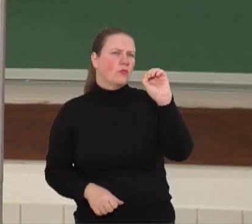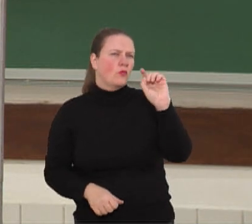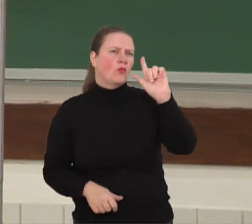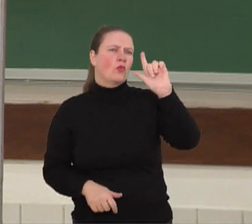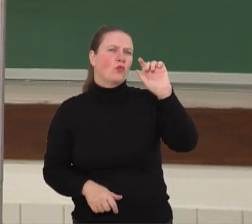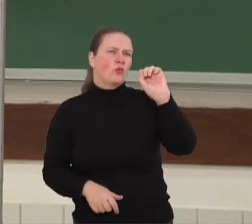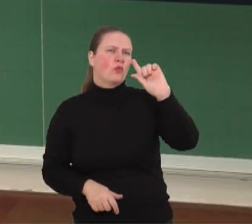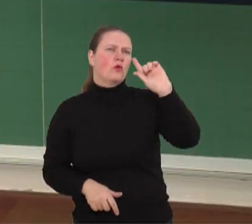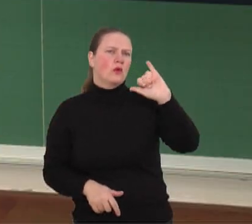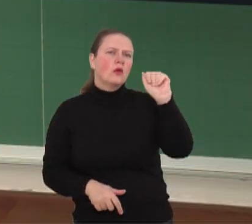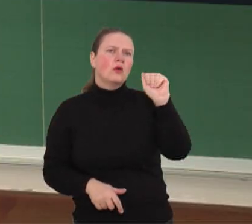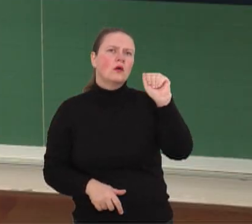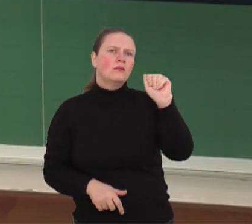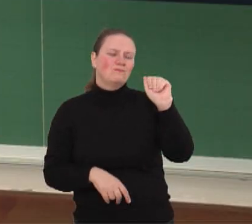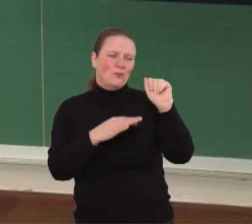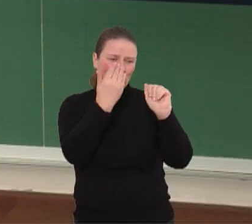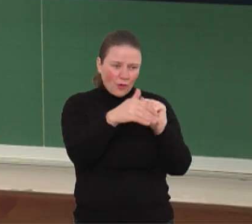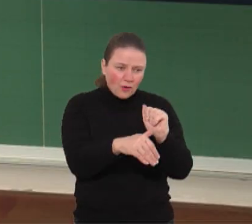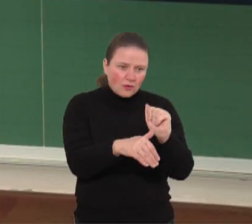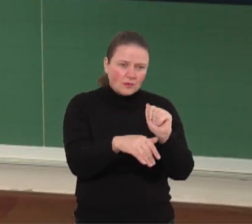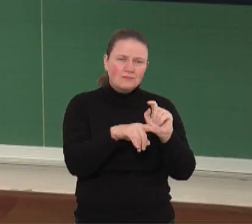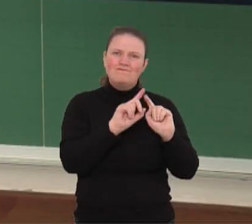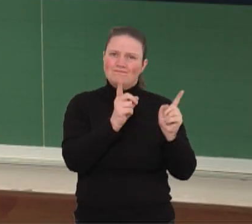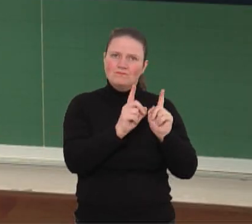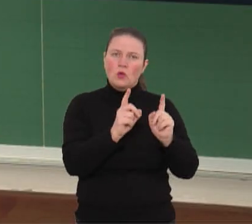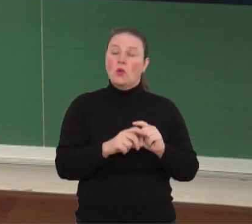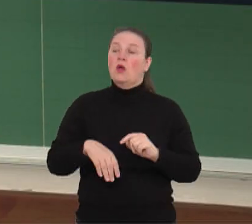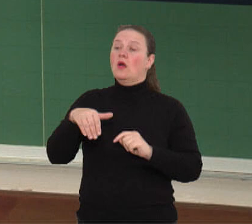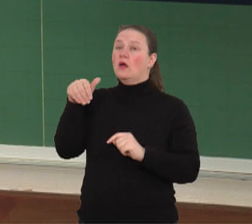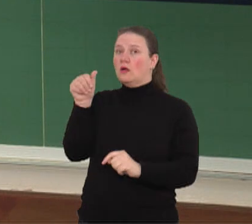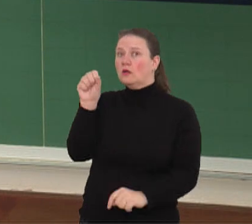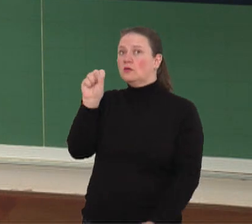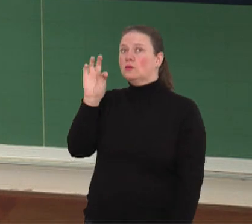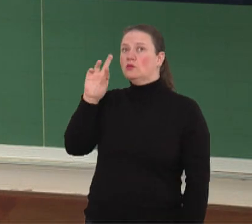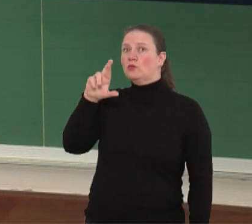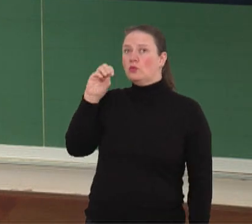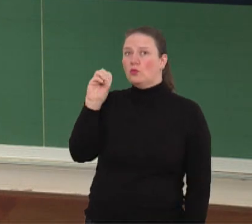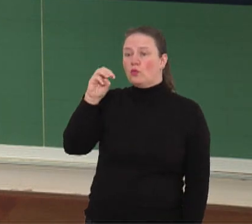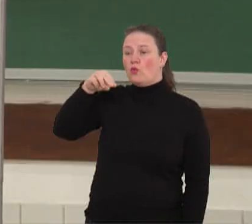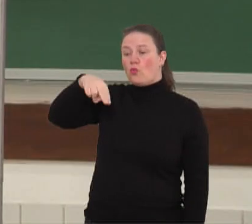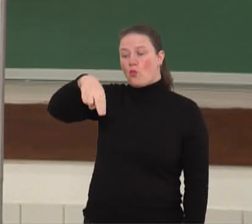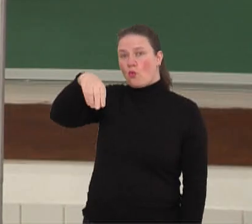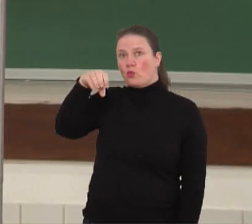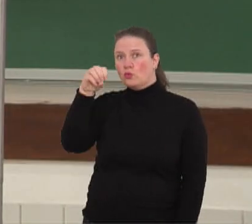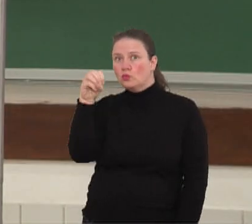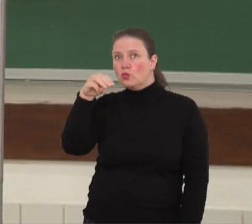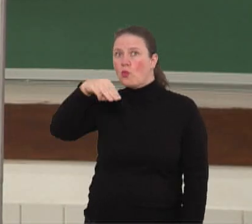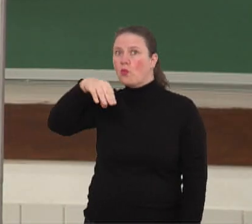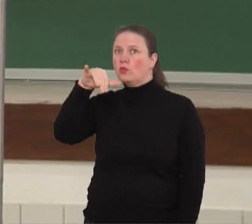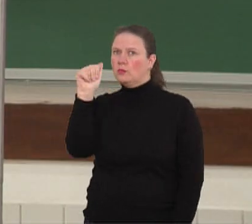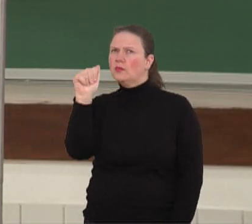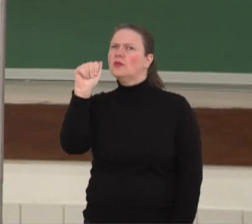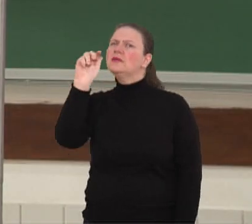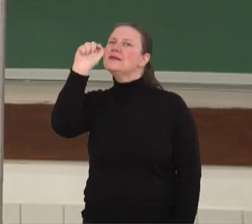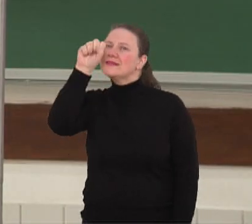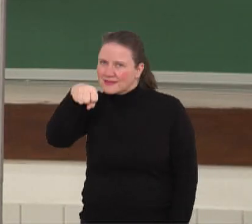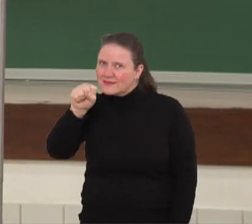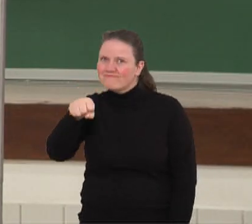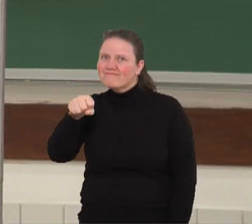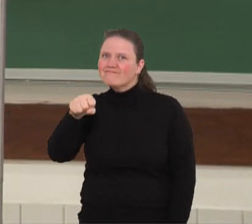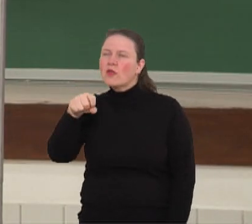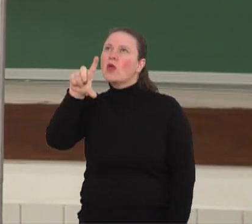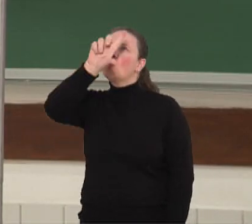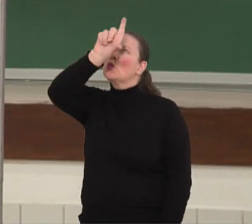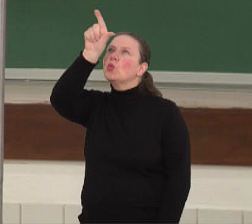a astronomia? Sim. Então sabemos o tempo que dura um ciclo completo da Lua? Sabemos o tempo